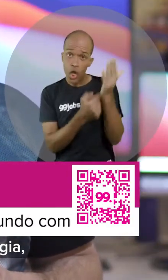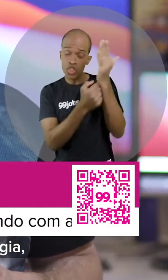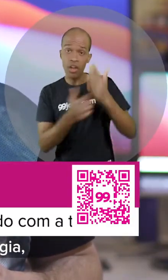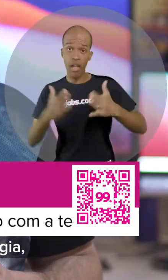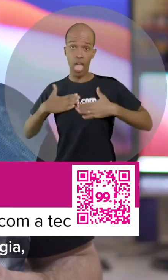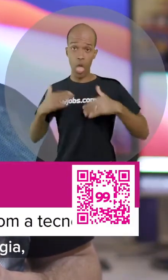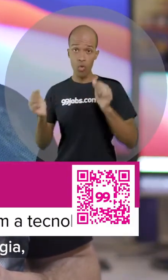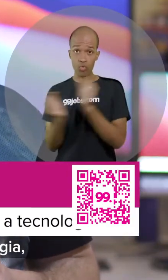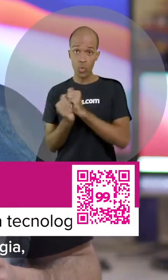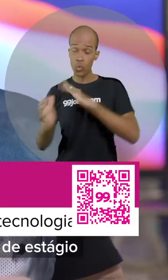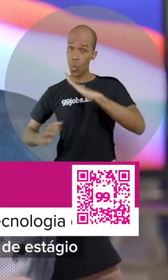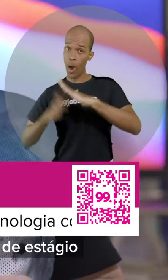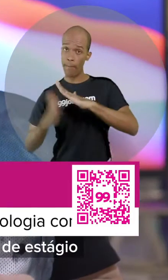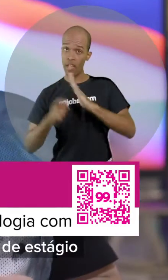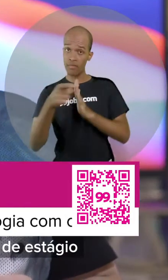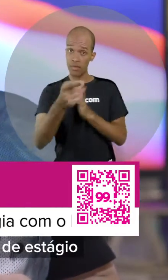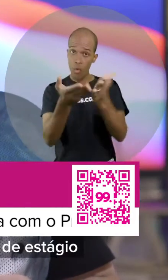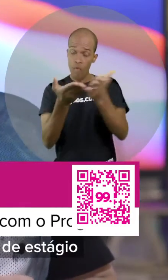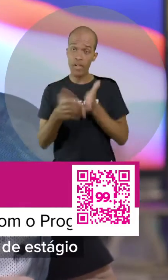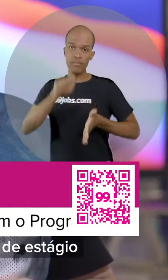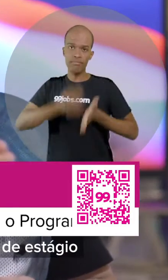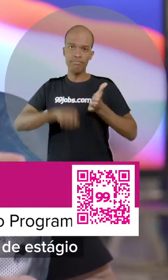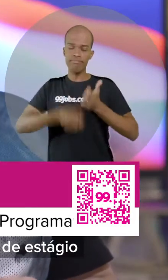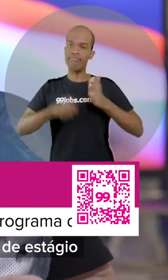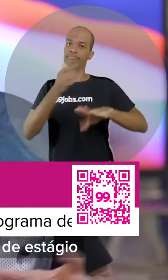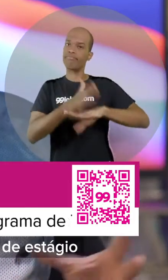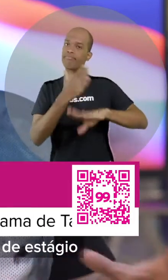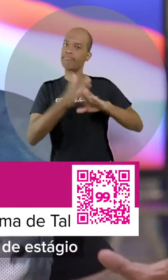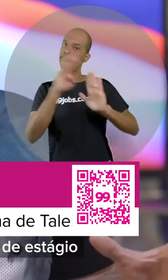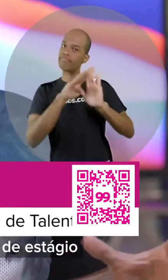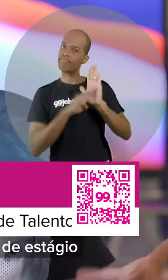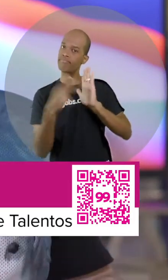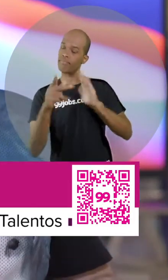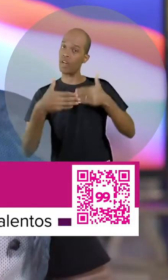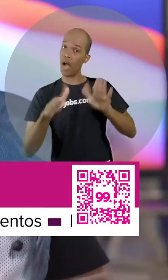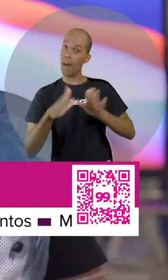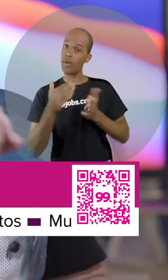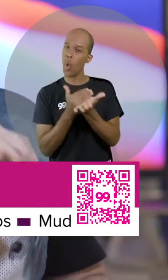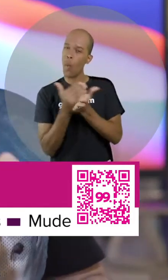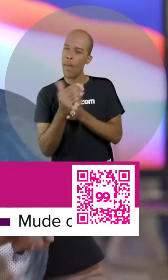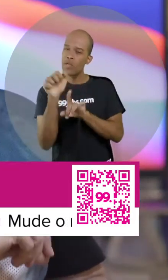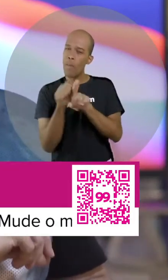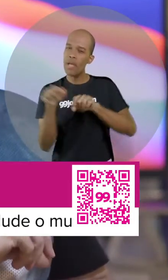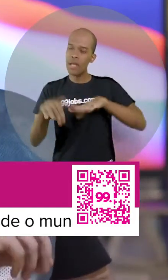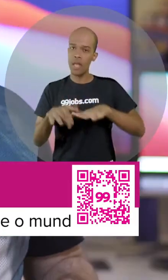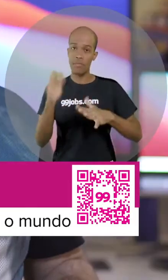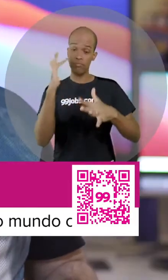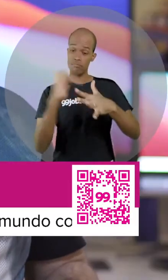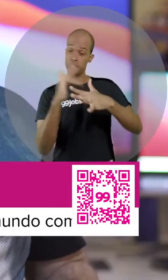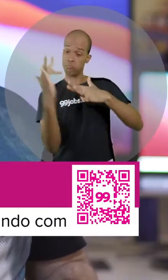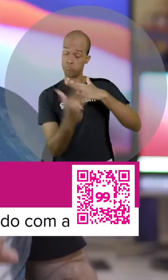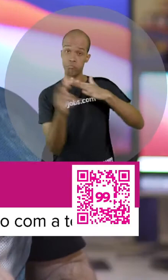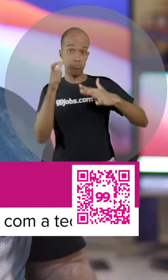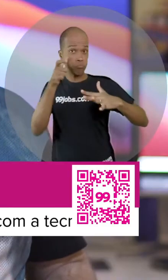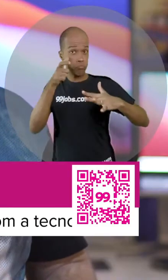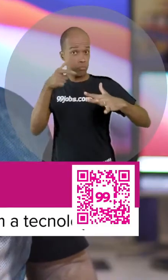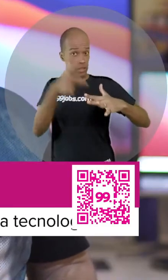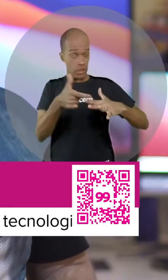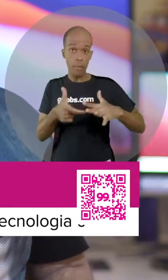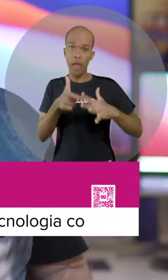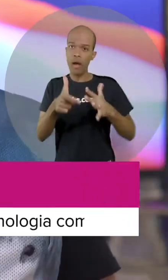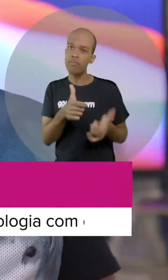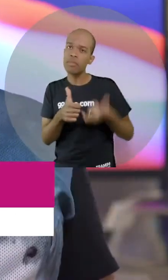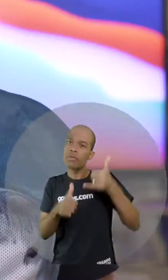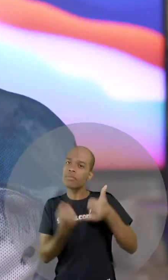com o auxílio da tecnologia, eu e a Siemens te convidamos para se inscrever no programa de estágio que abre no comecinho de setembro. Fique de olho nas redes sociais aqui